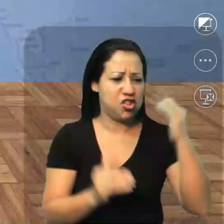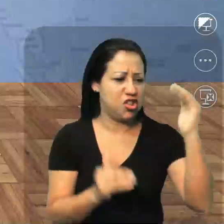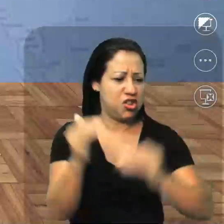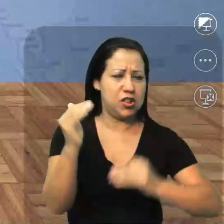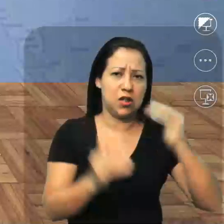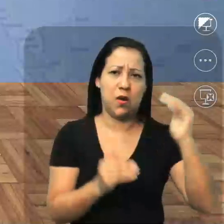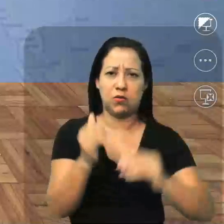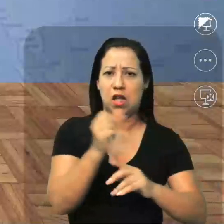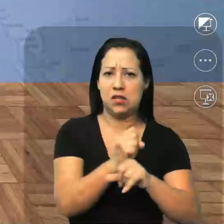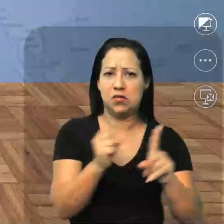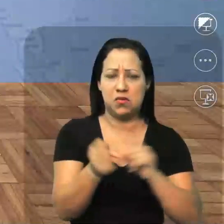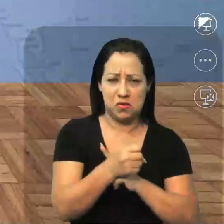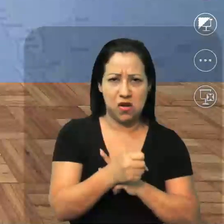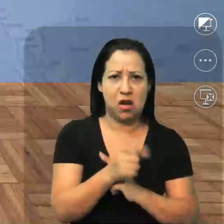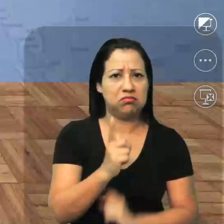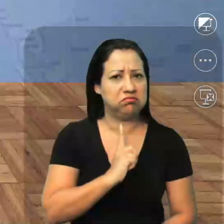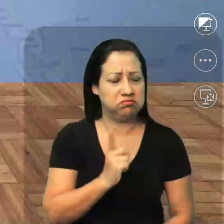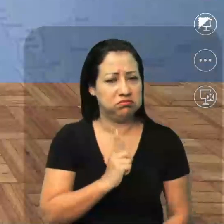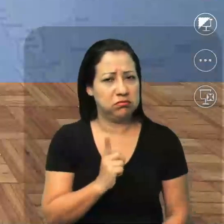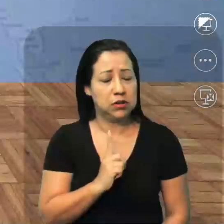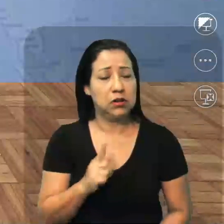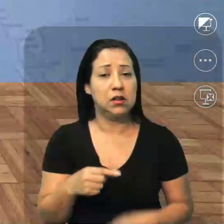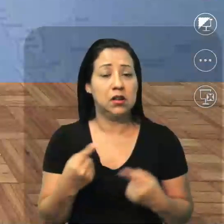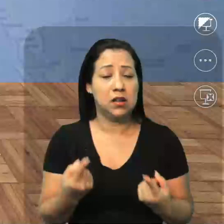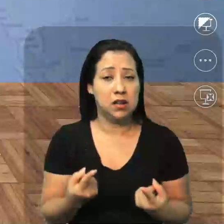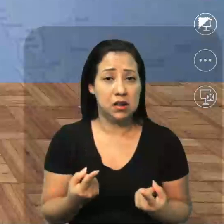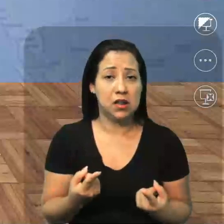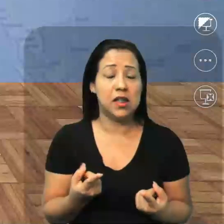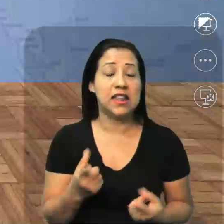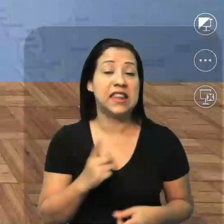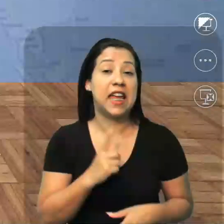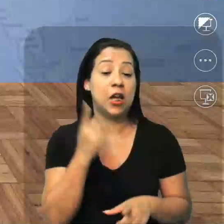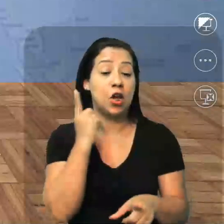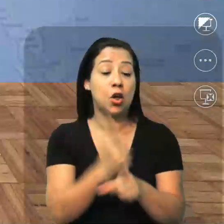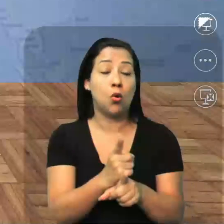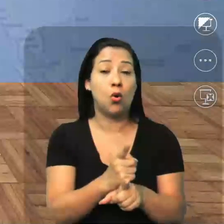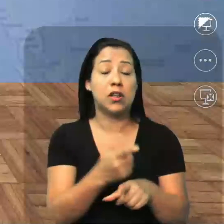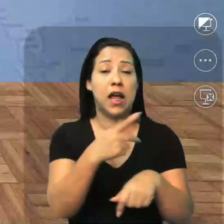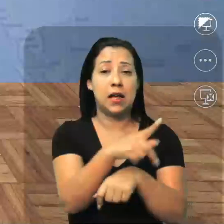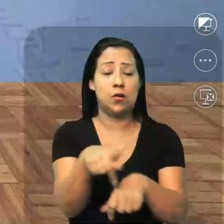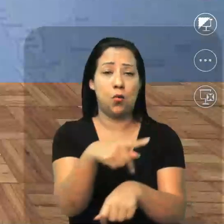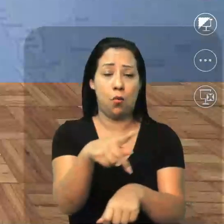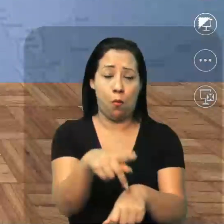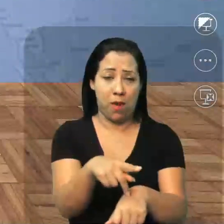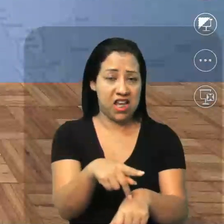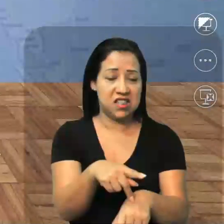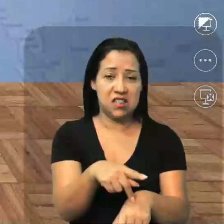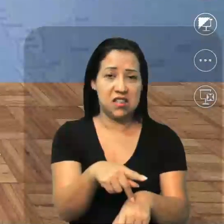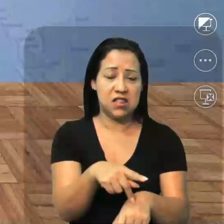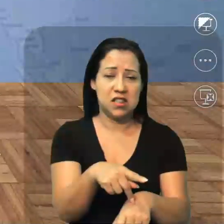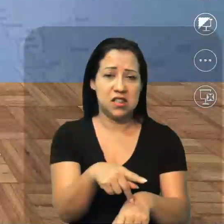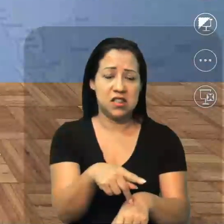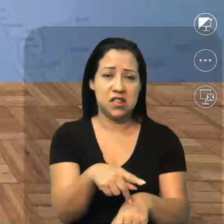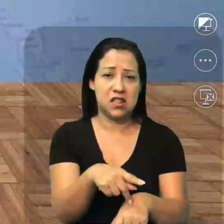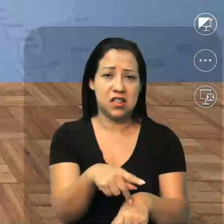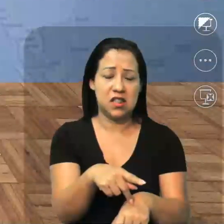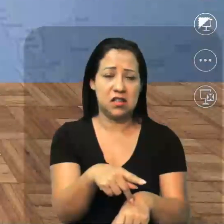social? São nos países que têm uma má distribuição de renda.